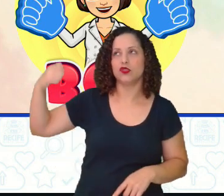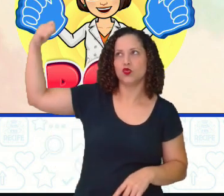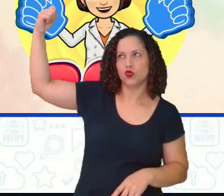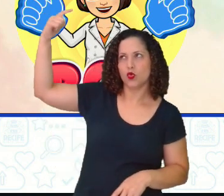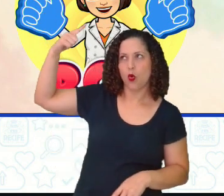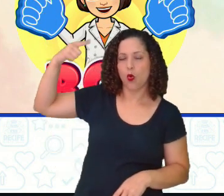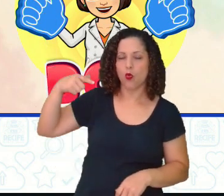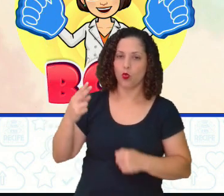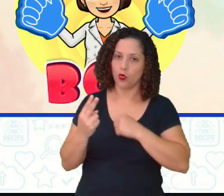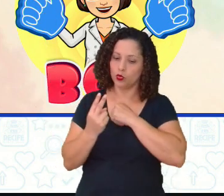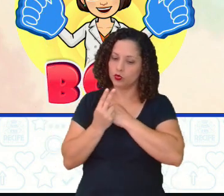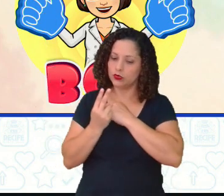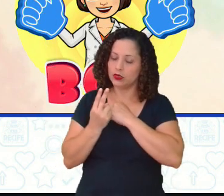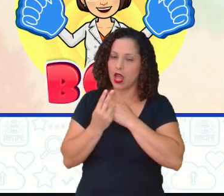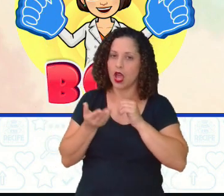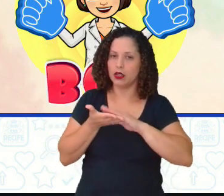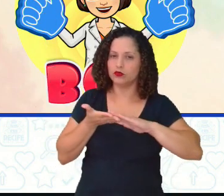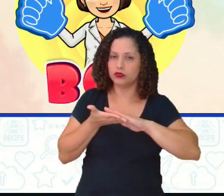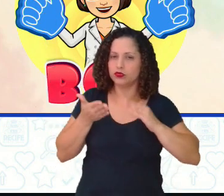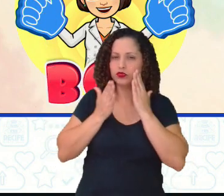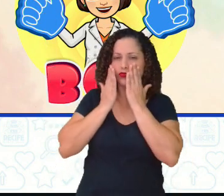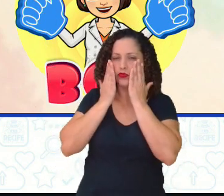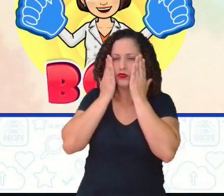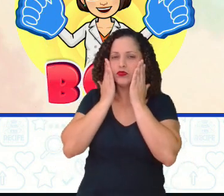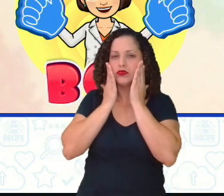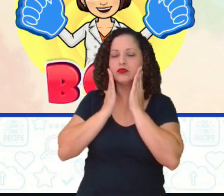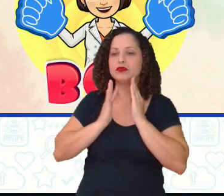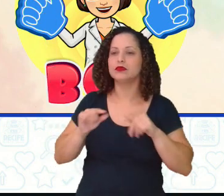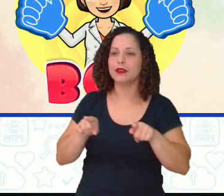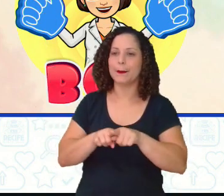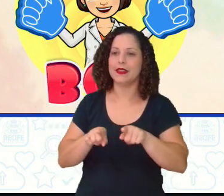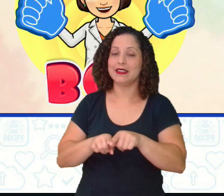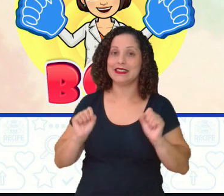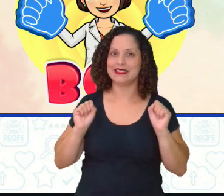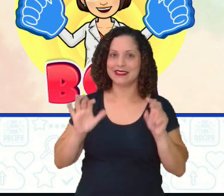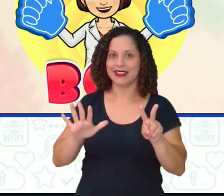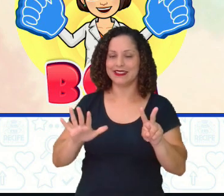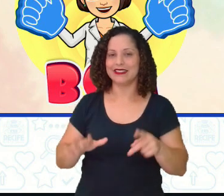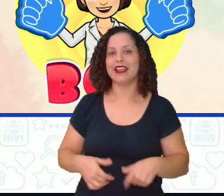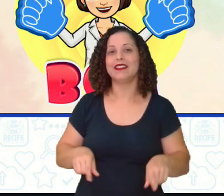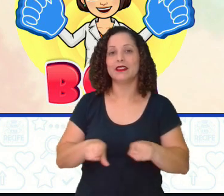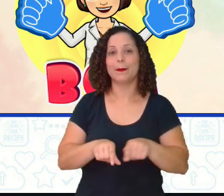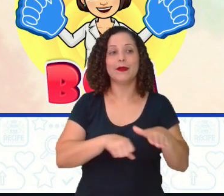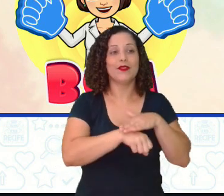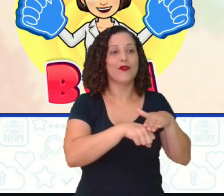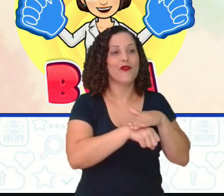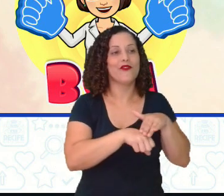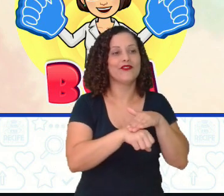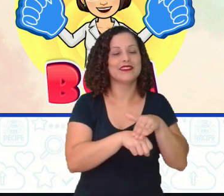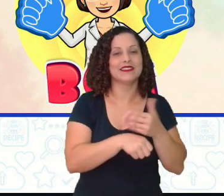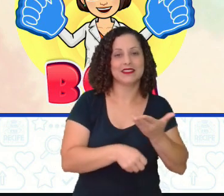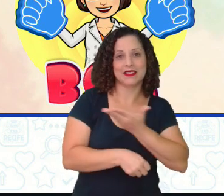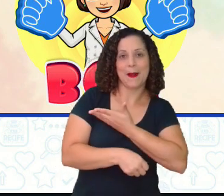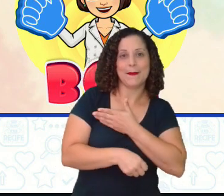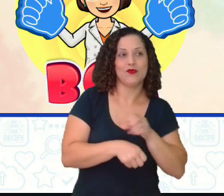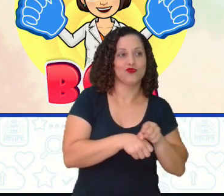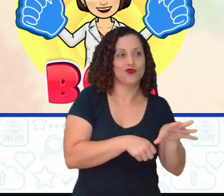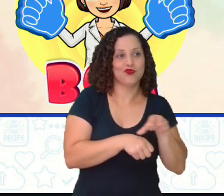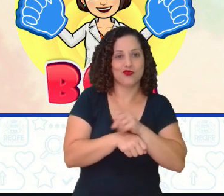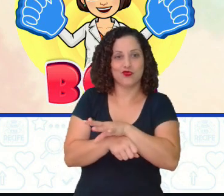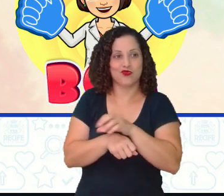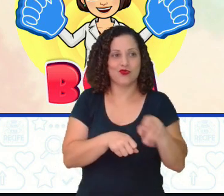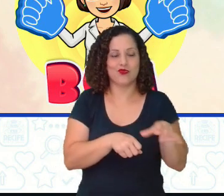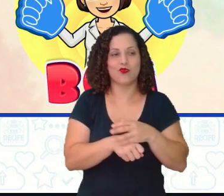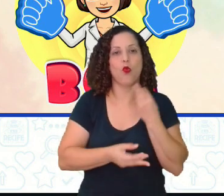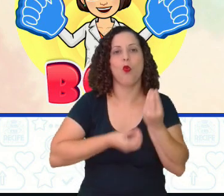nesse período aí de verão, e indicar para os amigos. É muito bom a gente dizer para os nossos amigos para onde nós fomos e